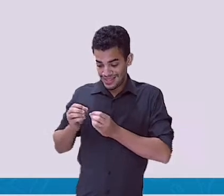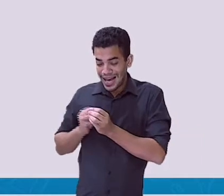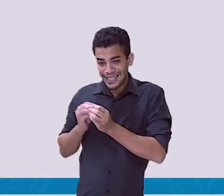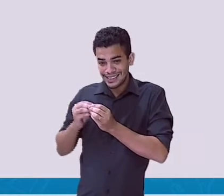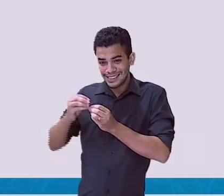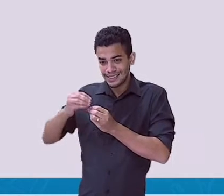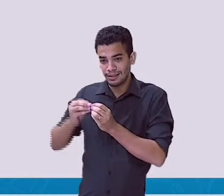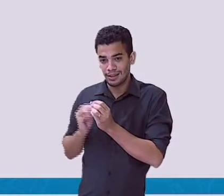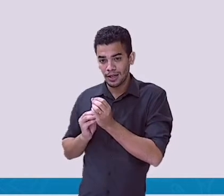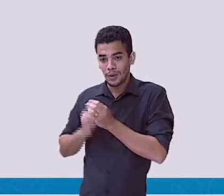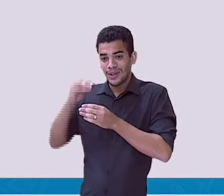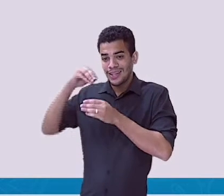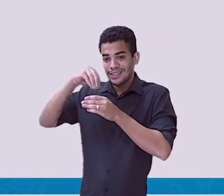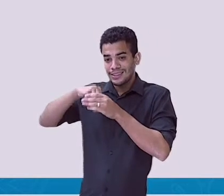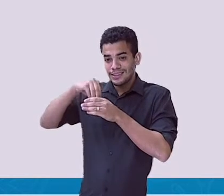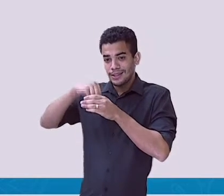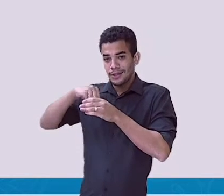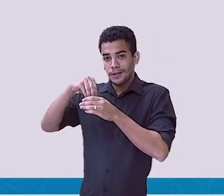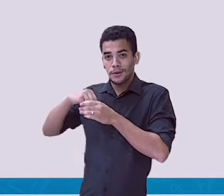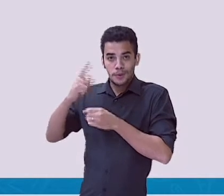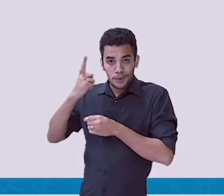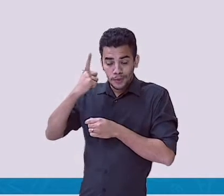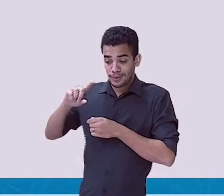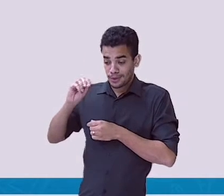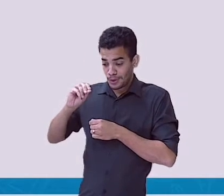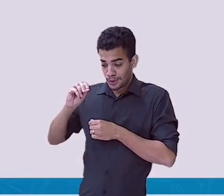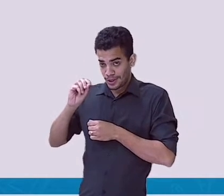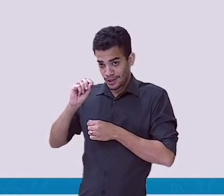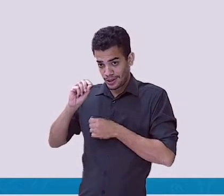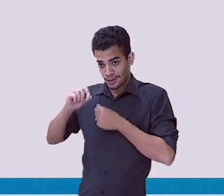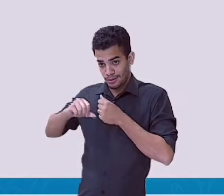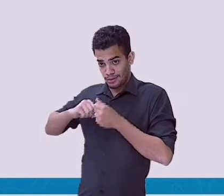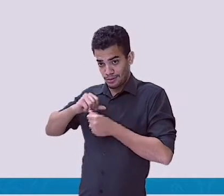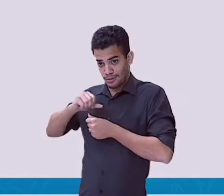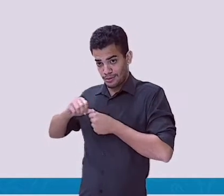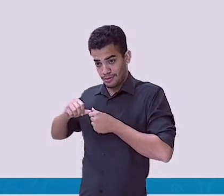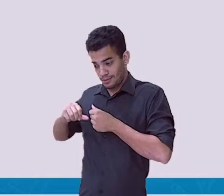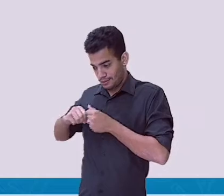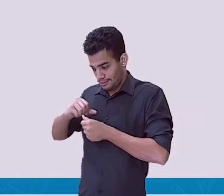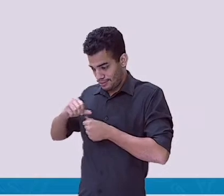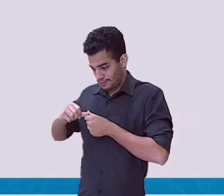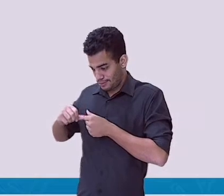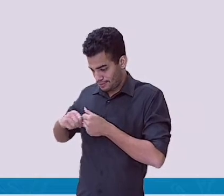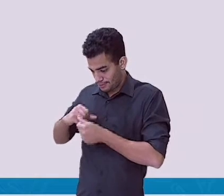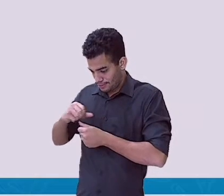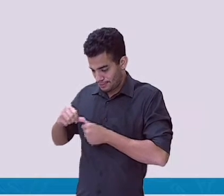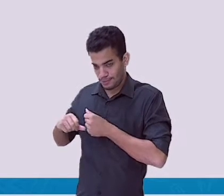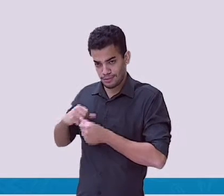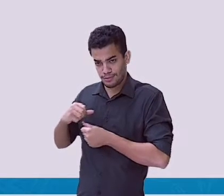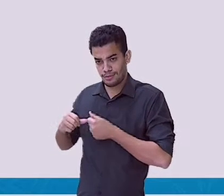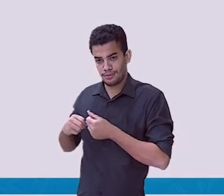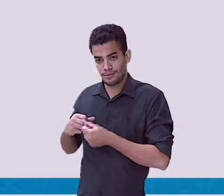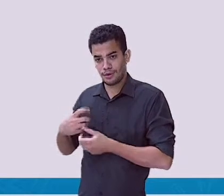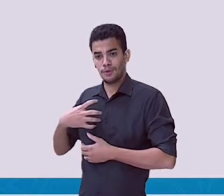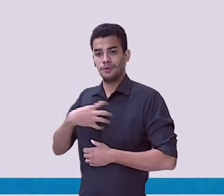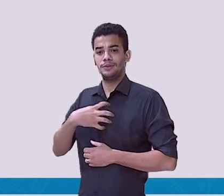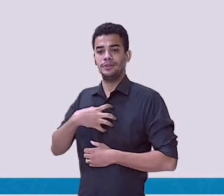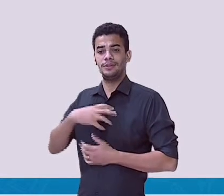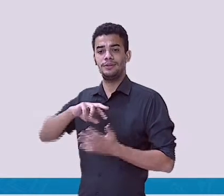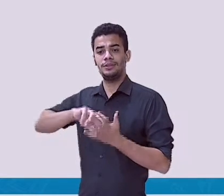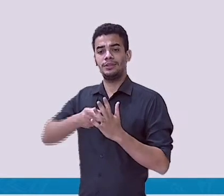então, quando tudo isso acontece no meu corpo, é chamado de grande circulação. Então, o trajeto do